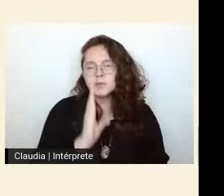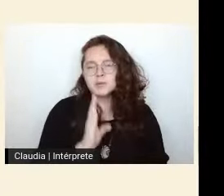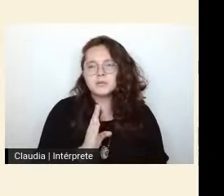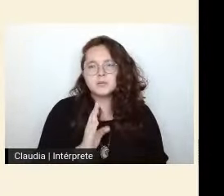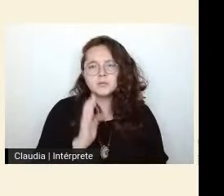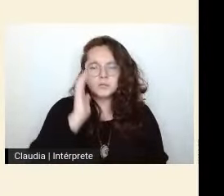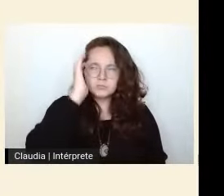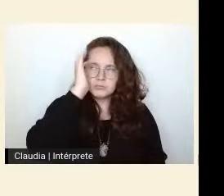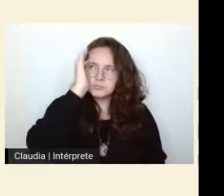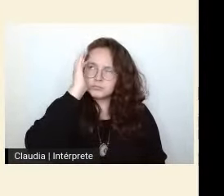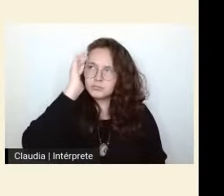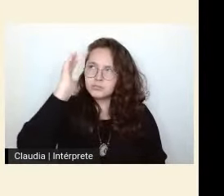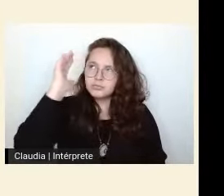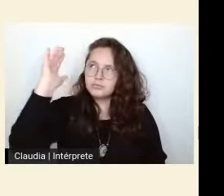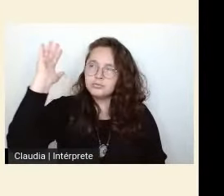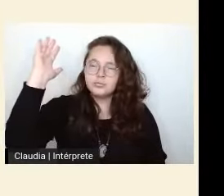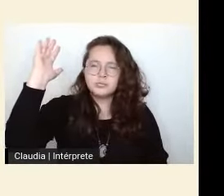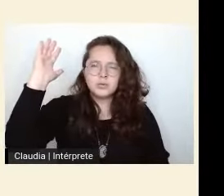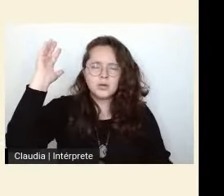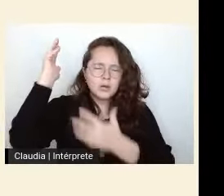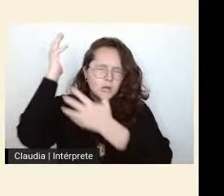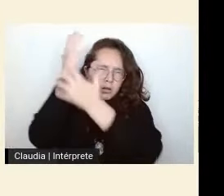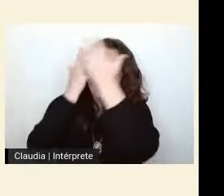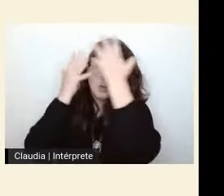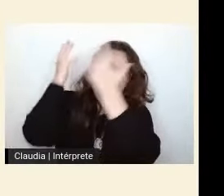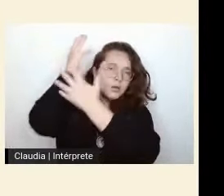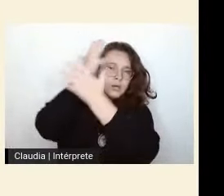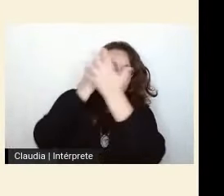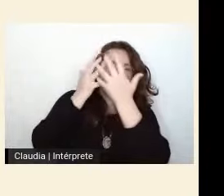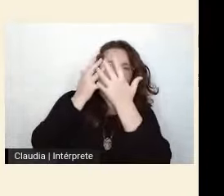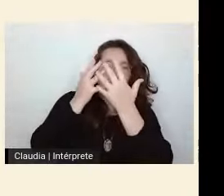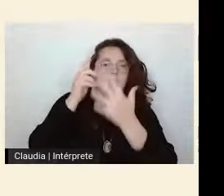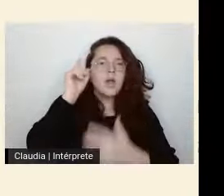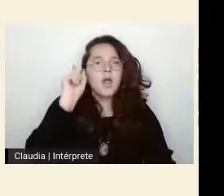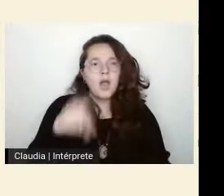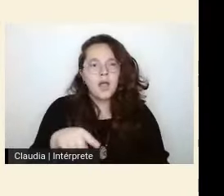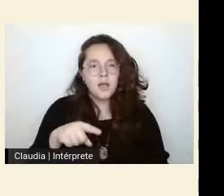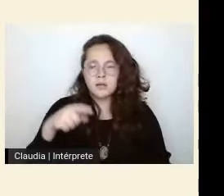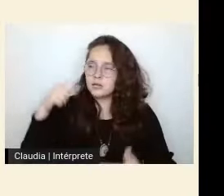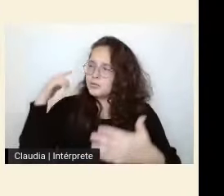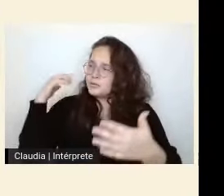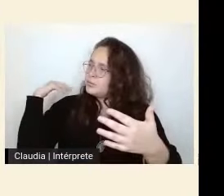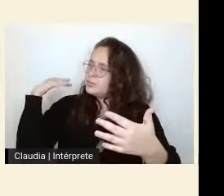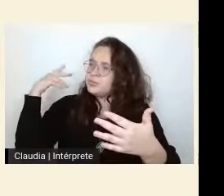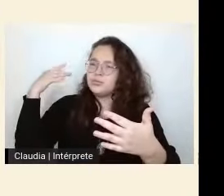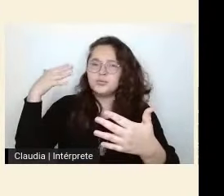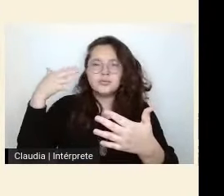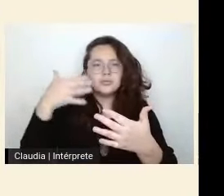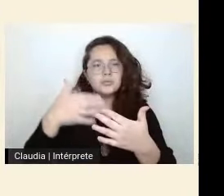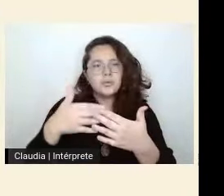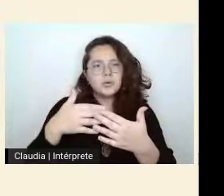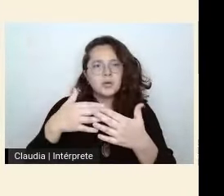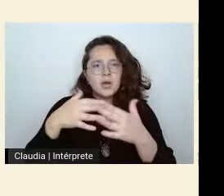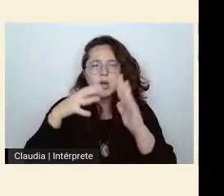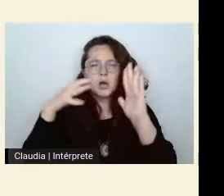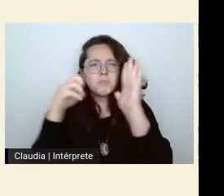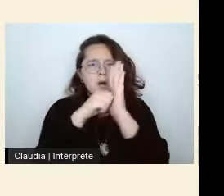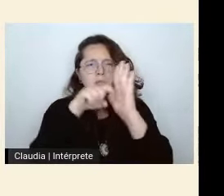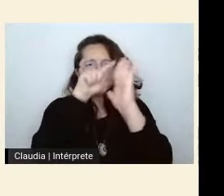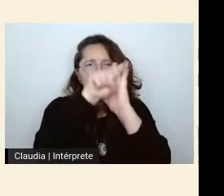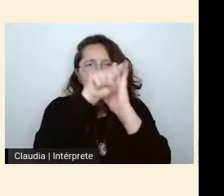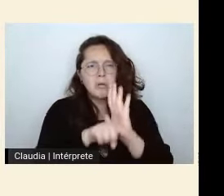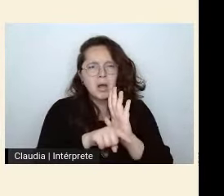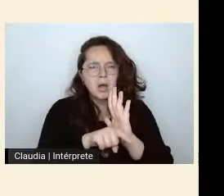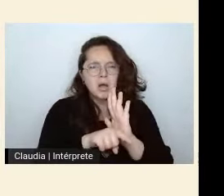perturbador. Obra pitoresca e histórica. Descrições equivocadas, repletas de vício de representação.